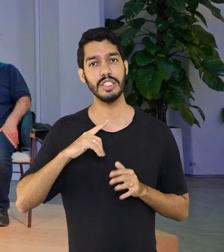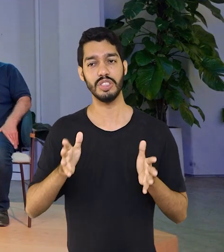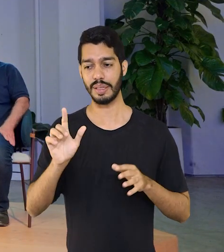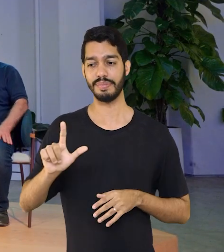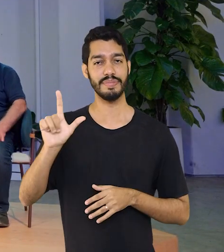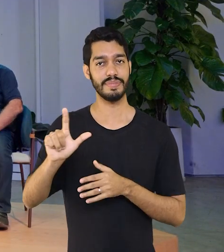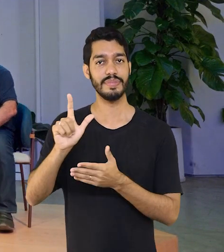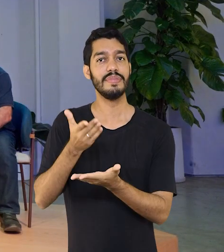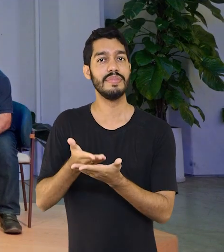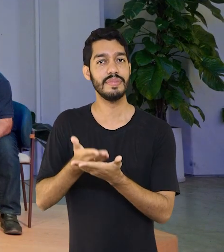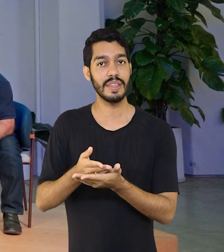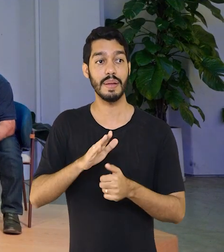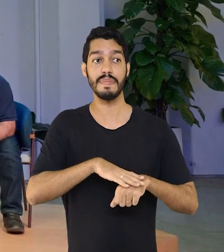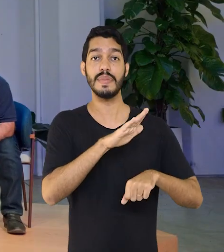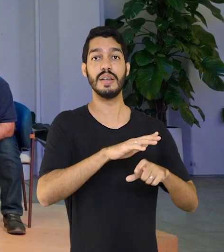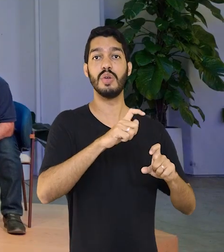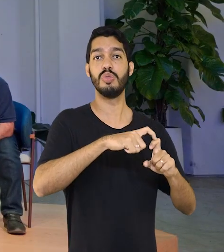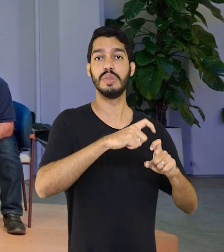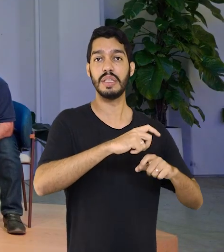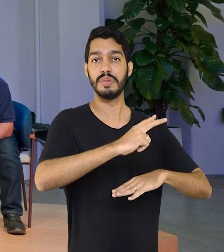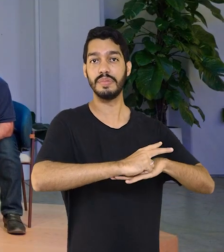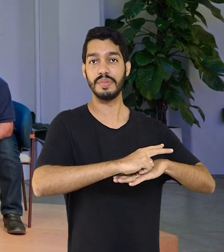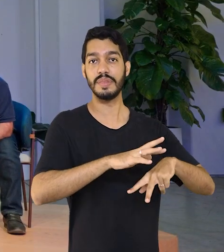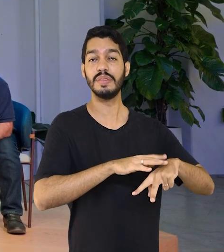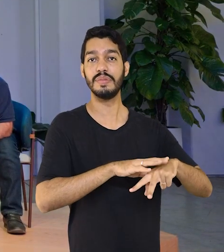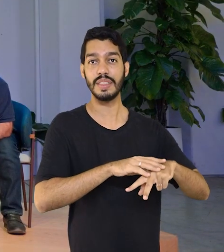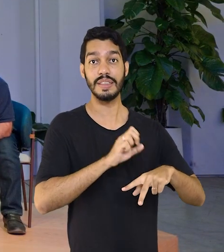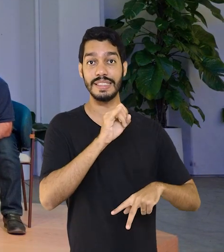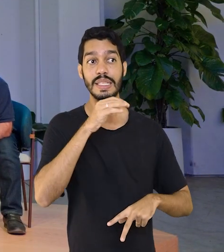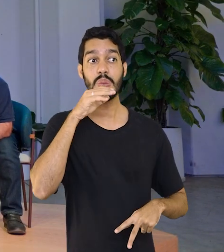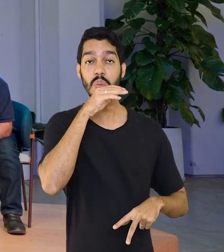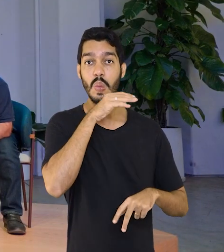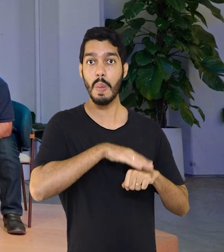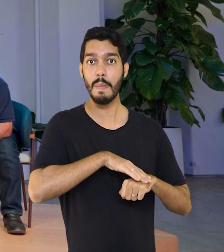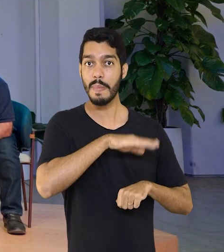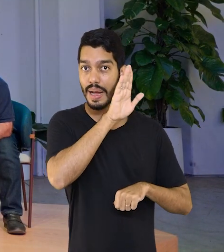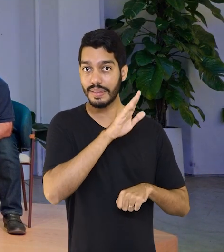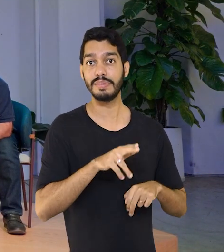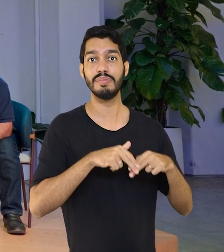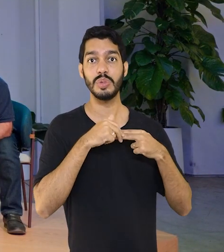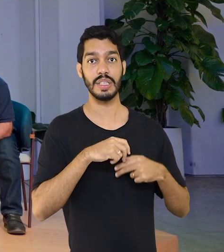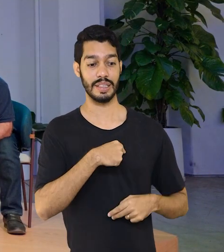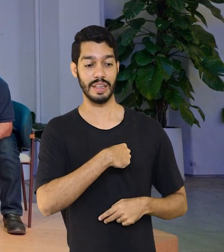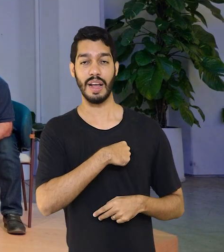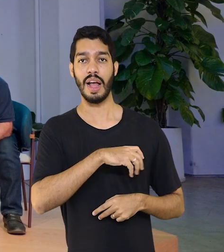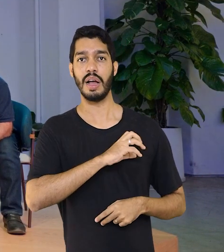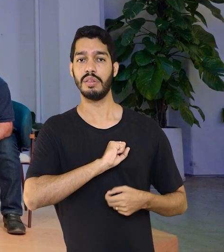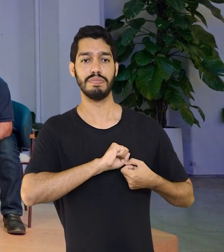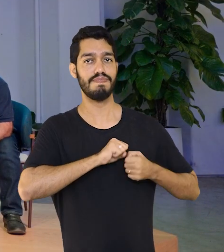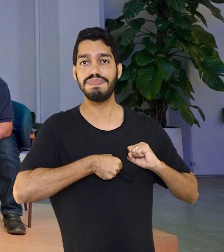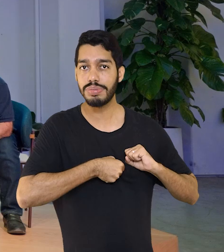a gente tem evidência na literatura de aumento de hospitalização em períodos de ondas de calor e até aumento de mortalidade